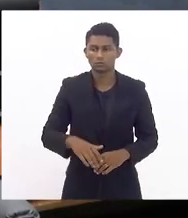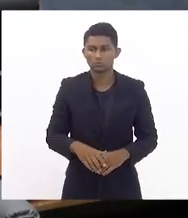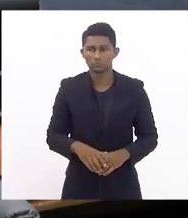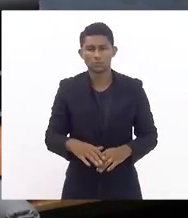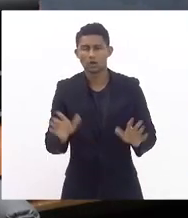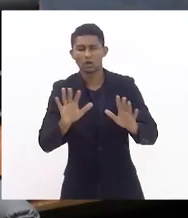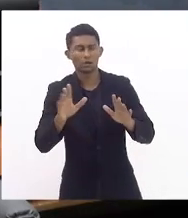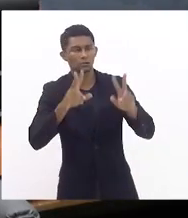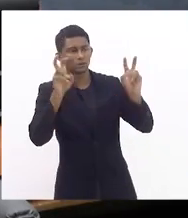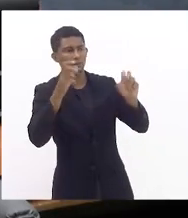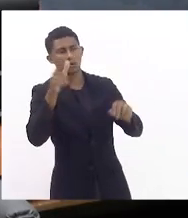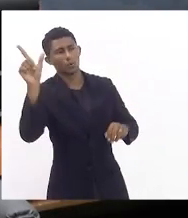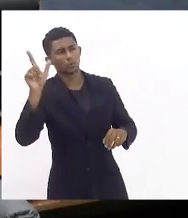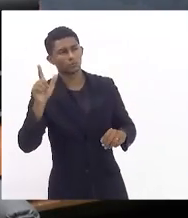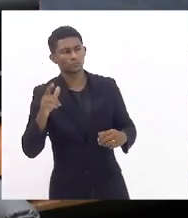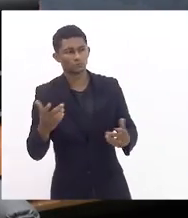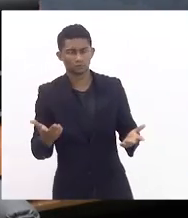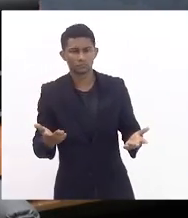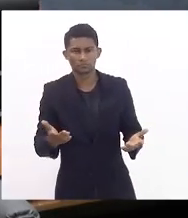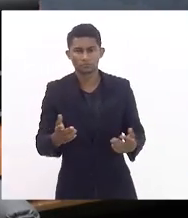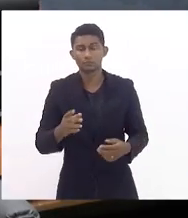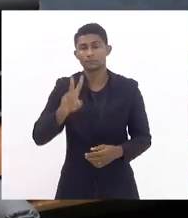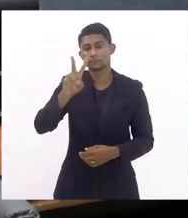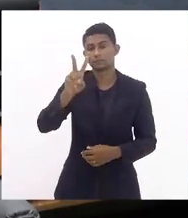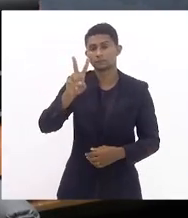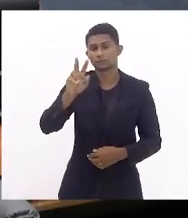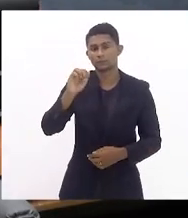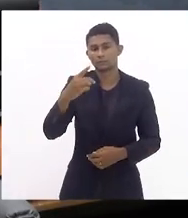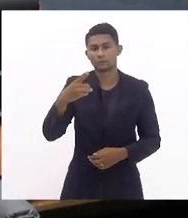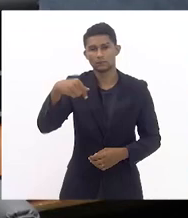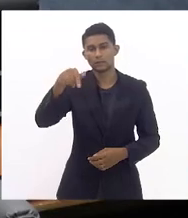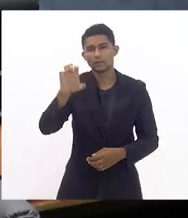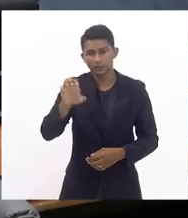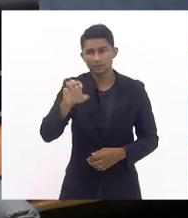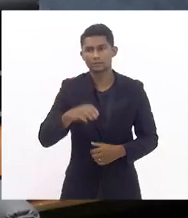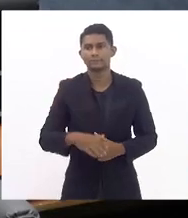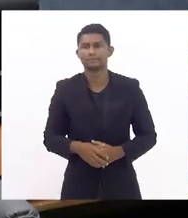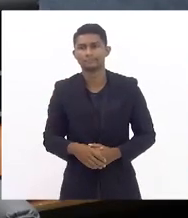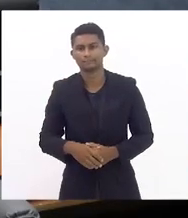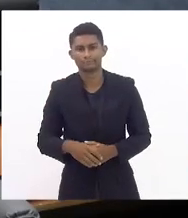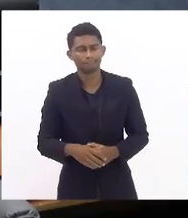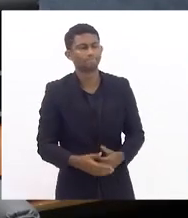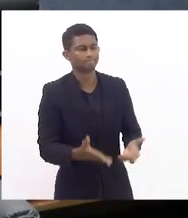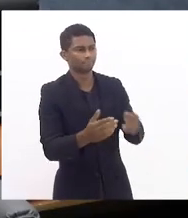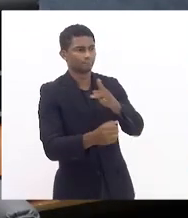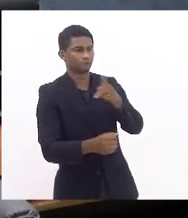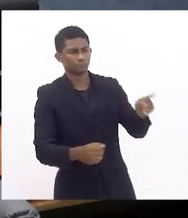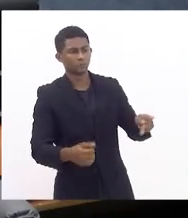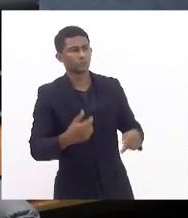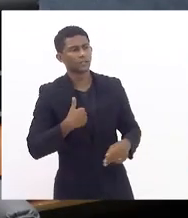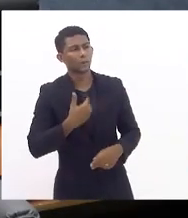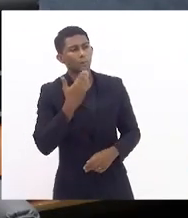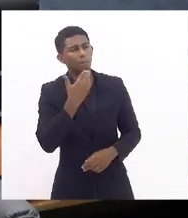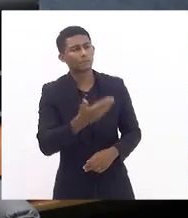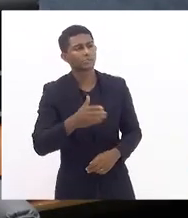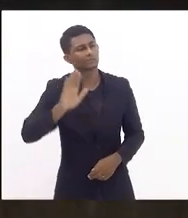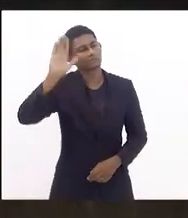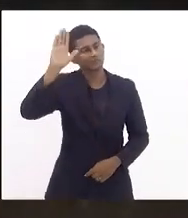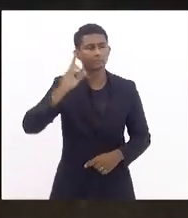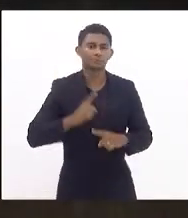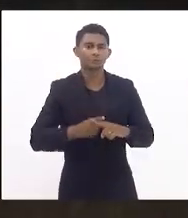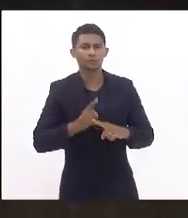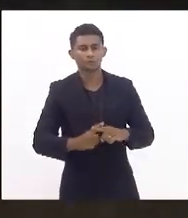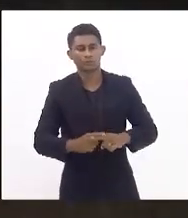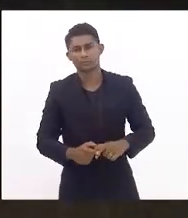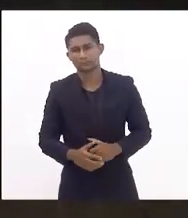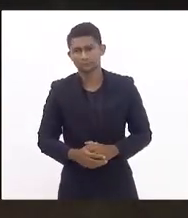temas em comum. Valdec, por favor. Bem, presidente André Siciliano, eu pedi essa questão de ordem